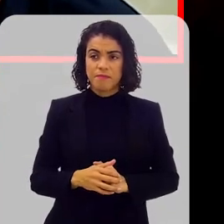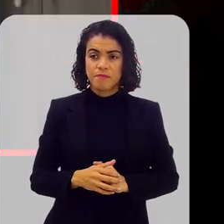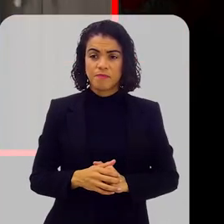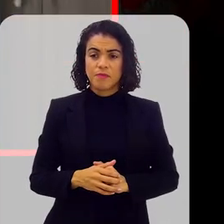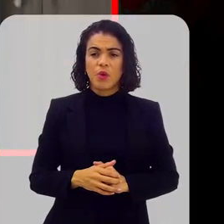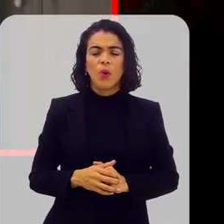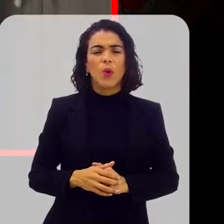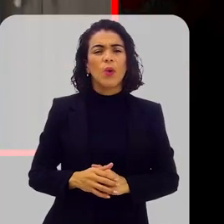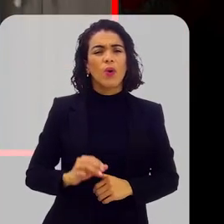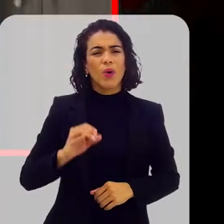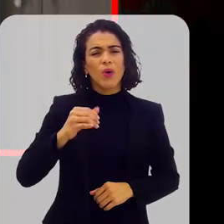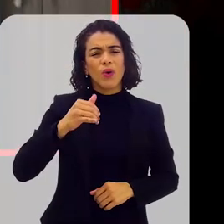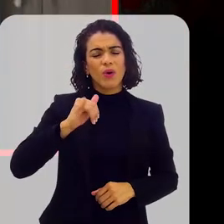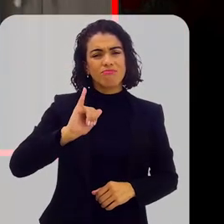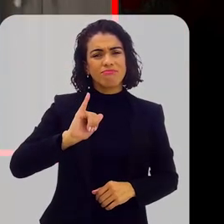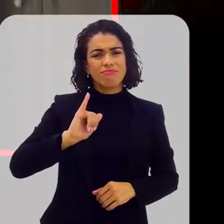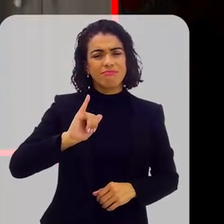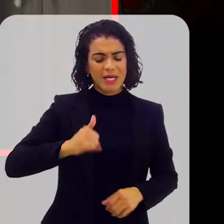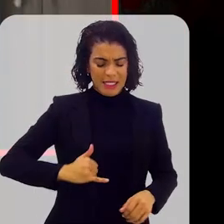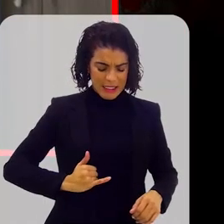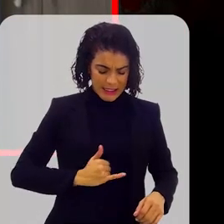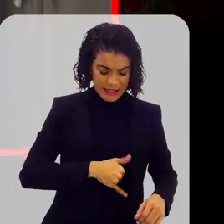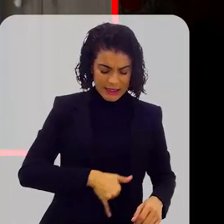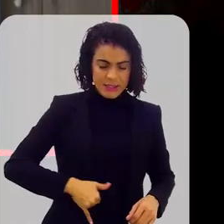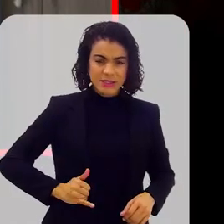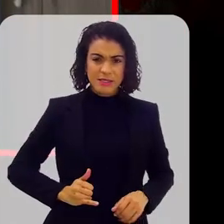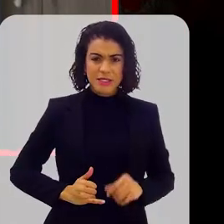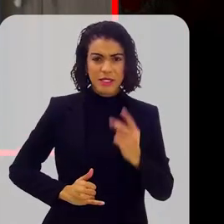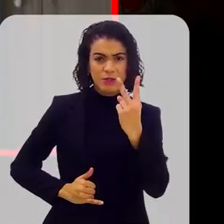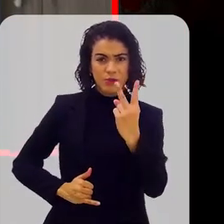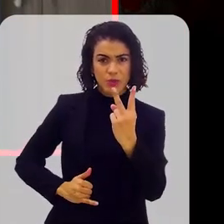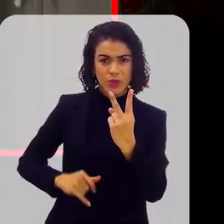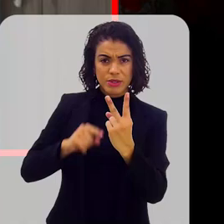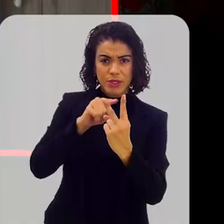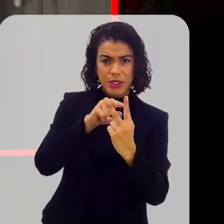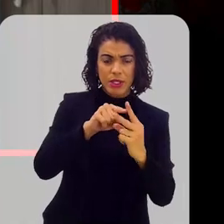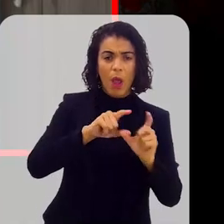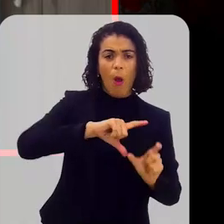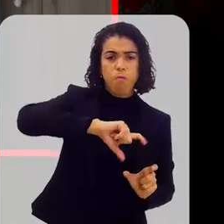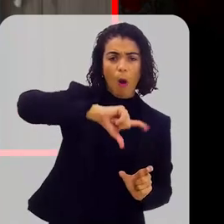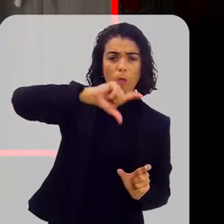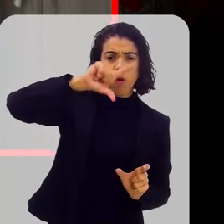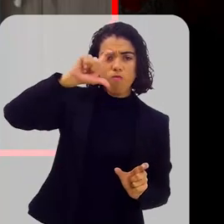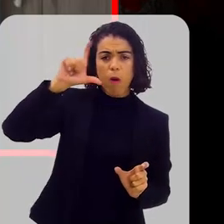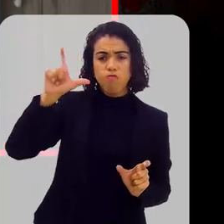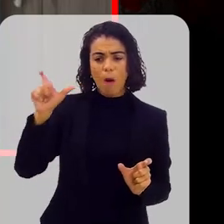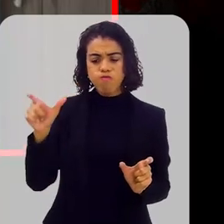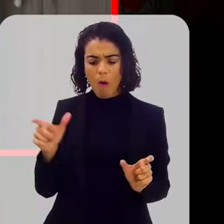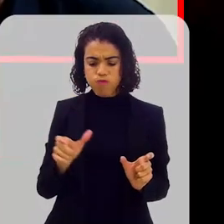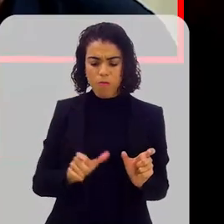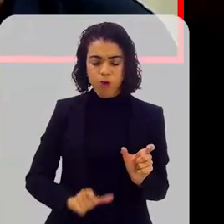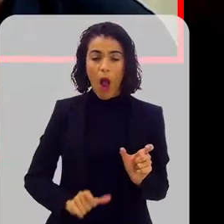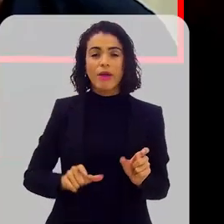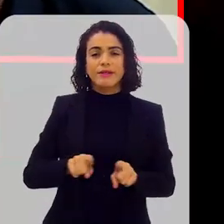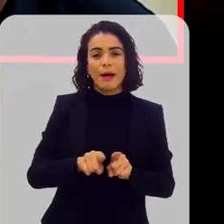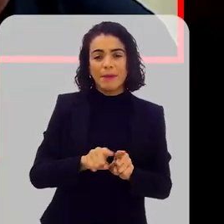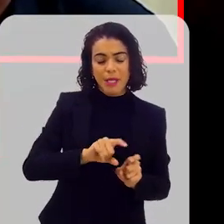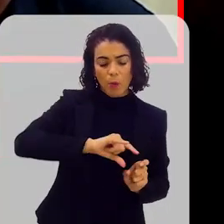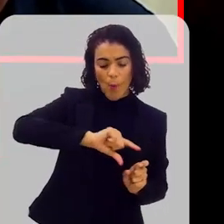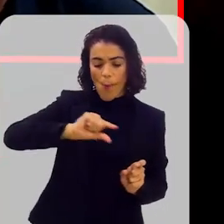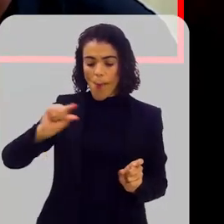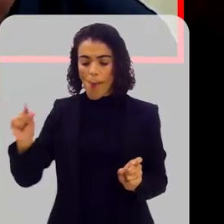anos. O intestino é dividido em duas partes, não é? Tem o grosso e o delgado, não é